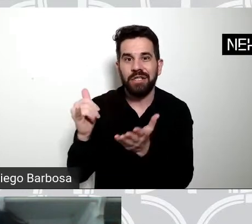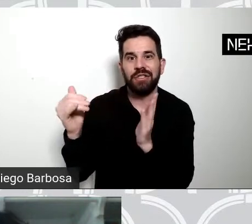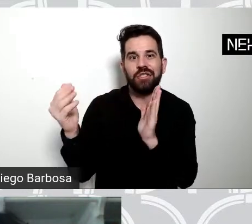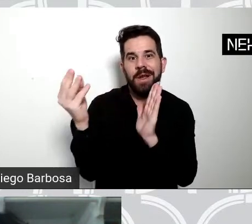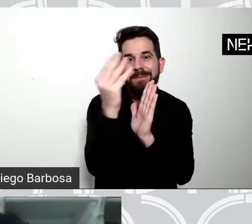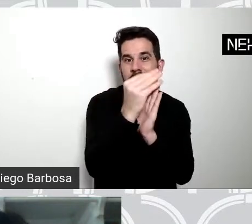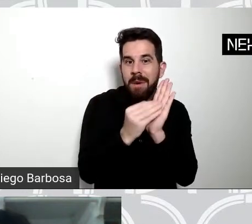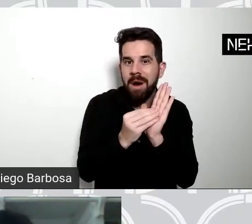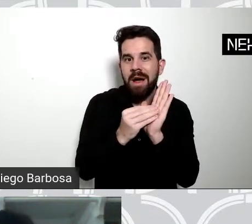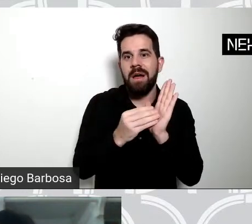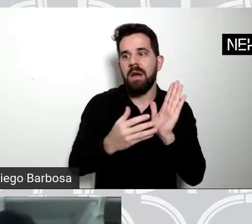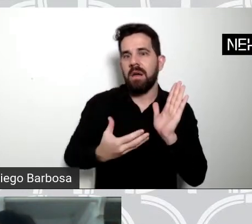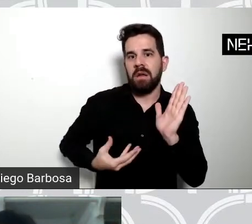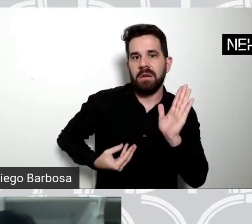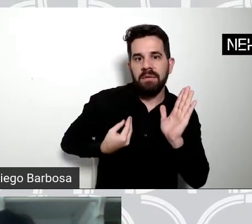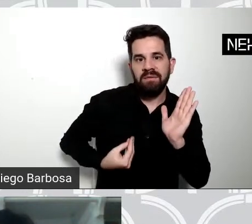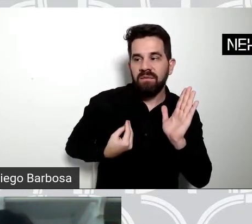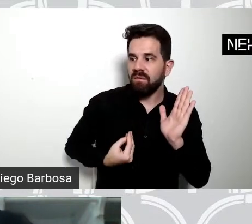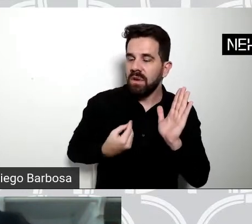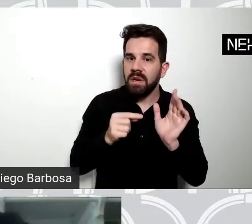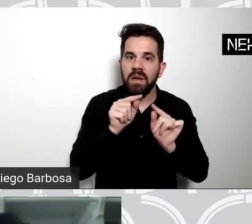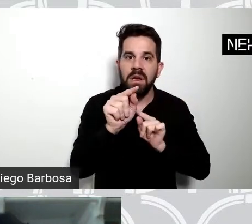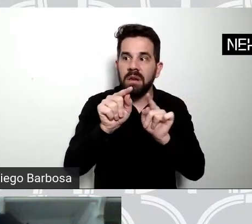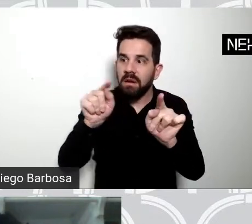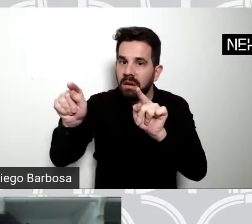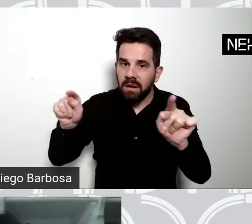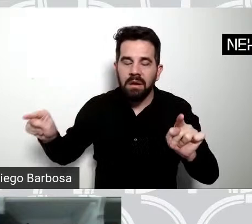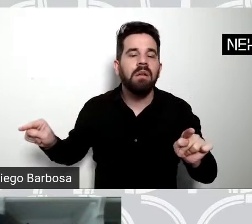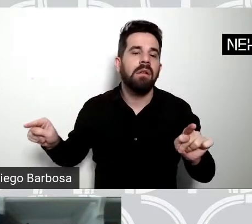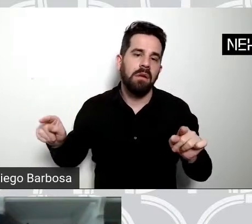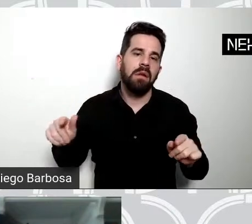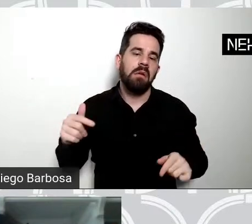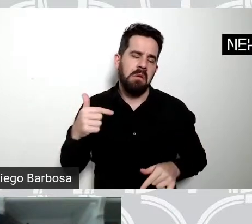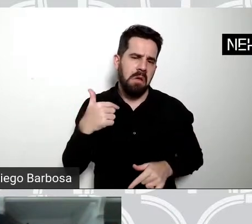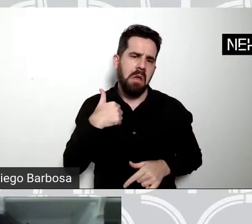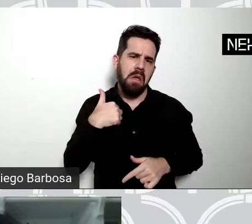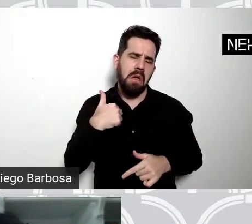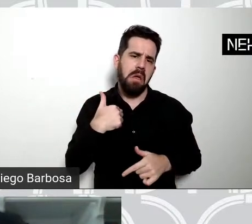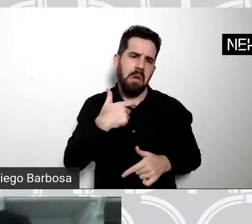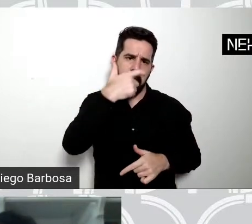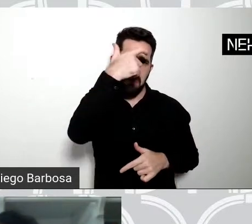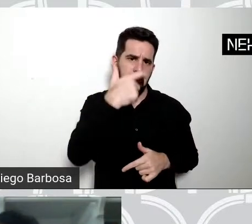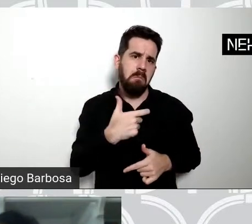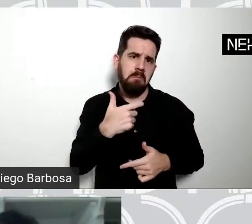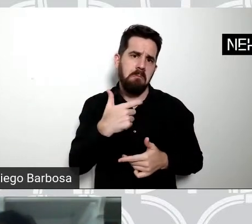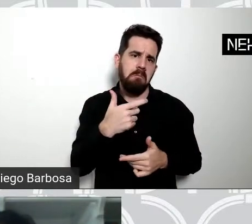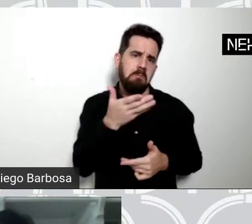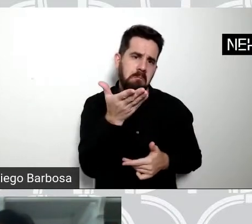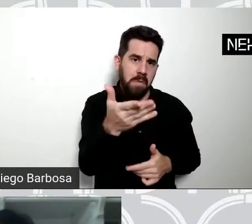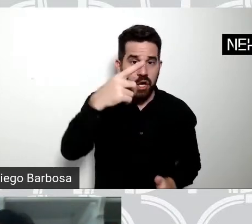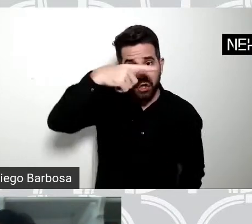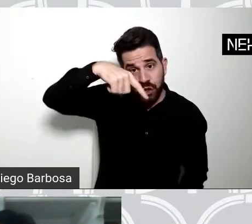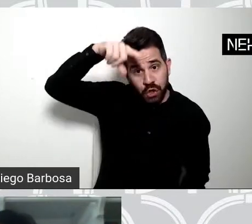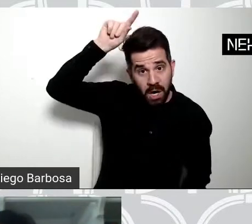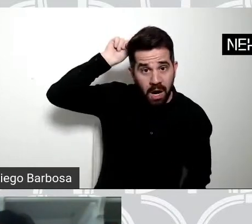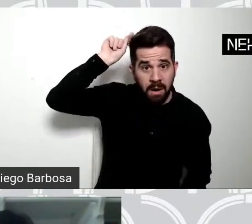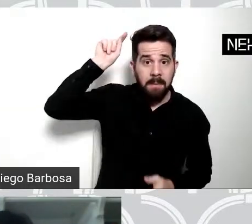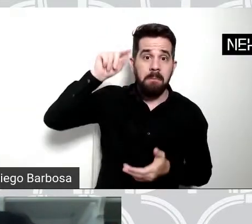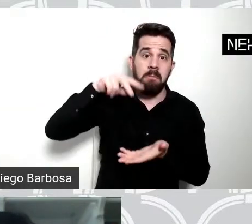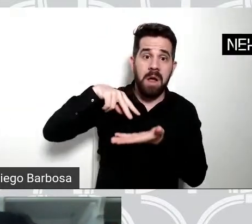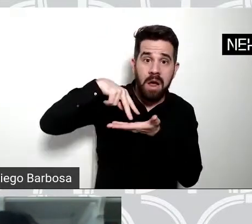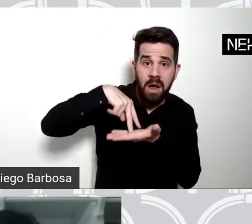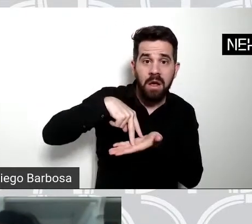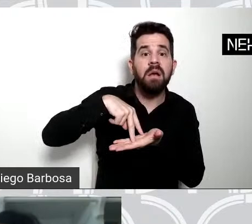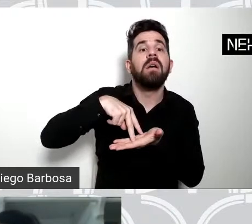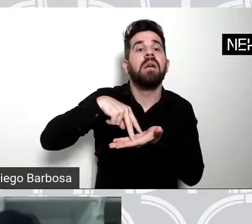nesse aspecto, eu realmente me coloco como alguém que pensa politicamente e que age politicamente no sentido do seu